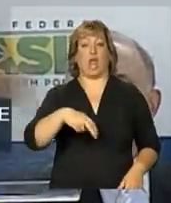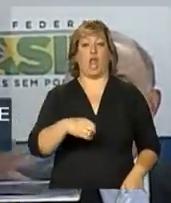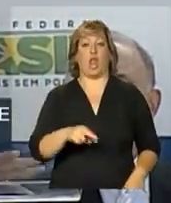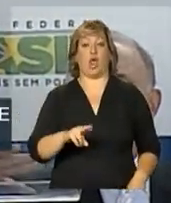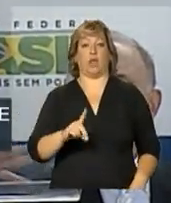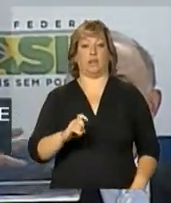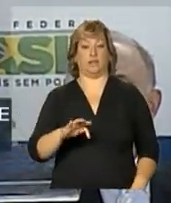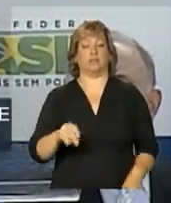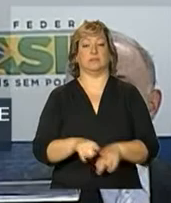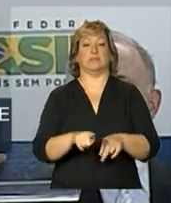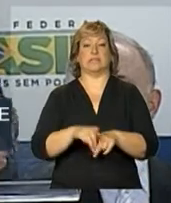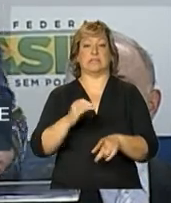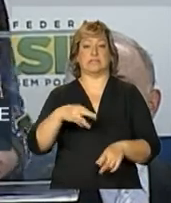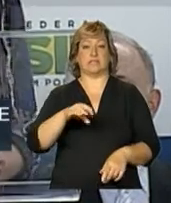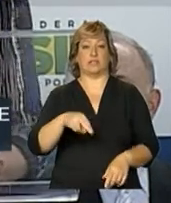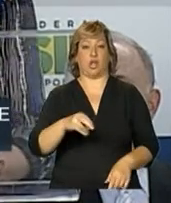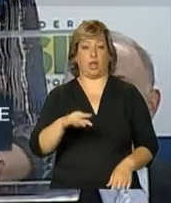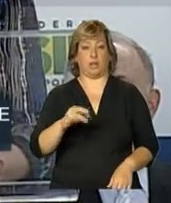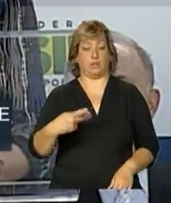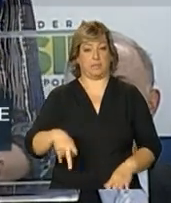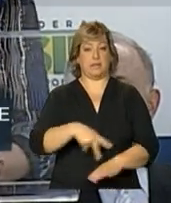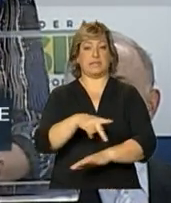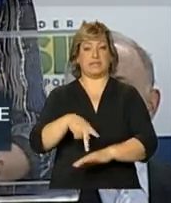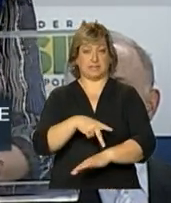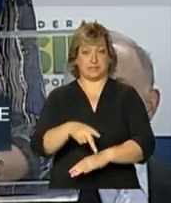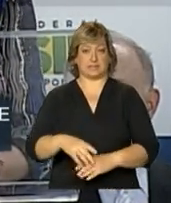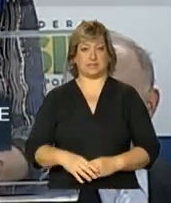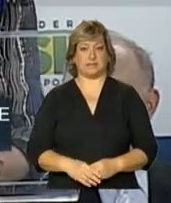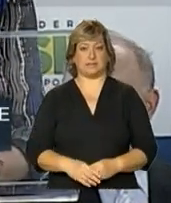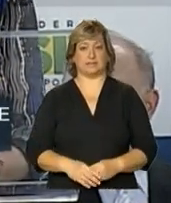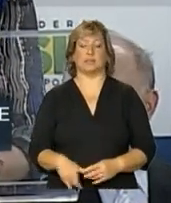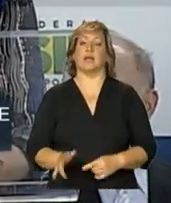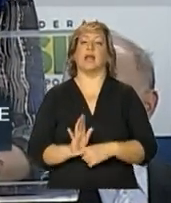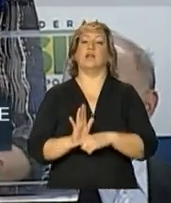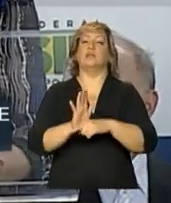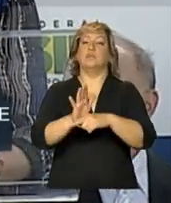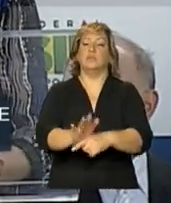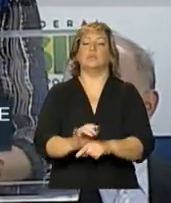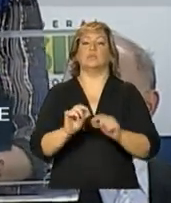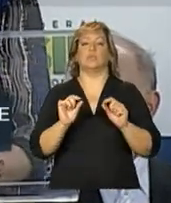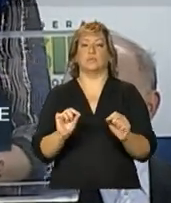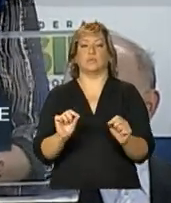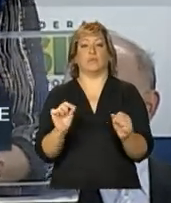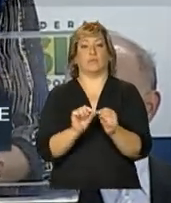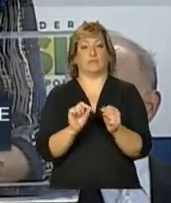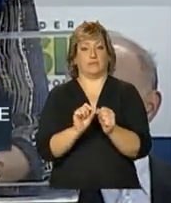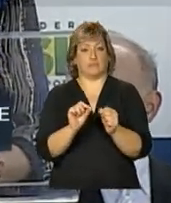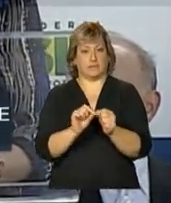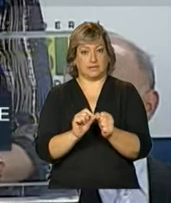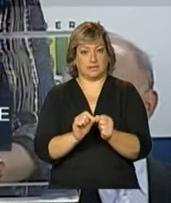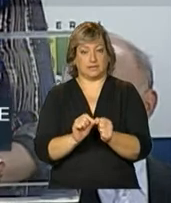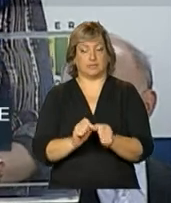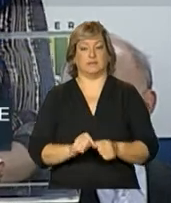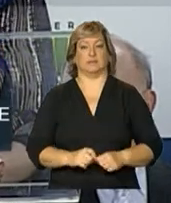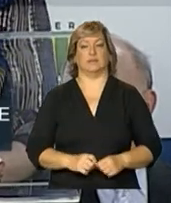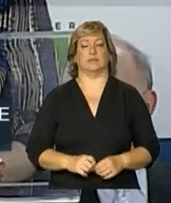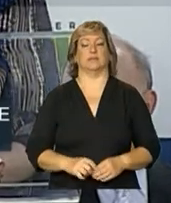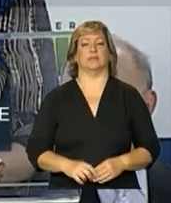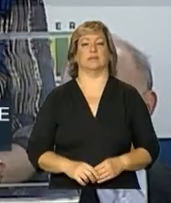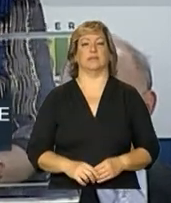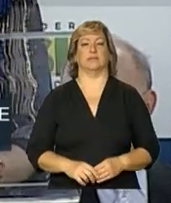nordeste do centro-norte do país e permitindo que se construa não só